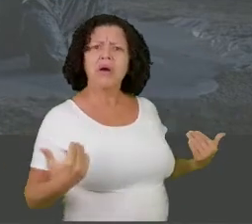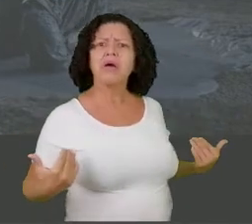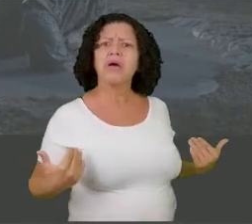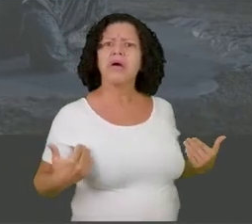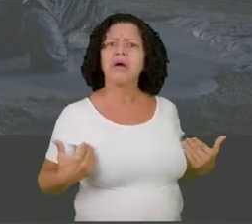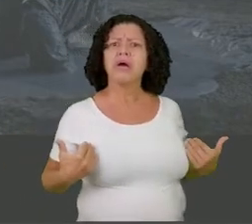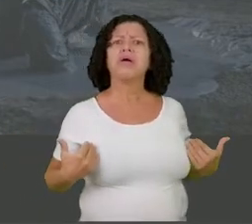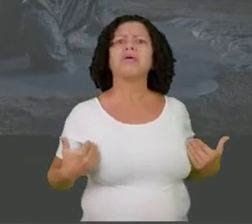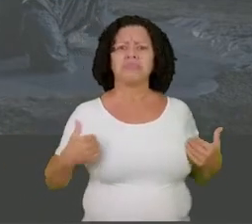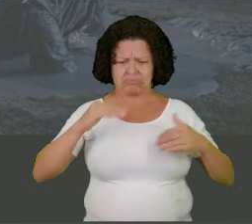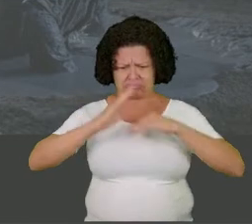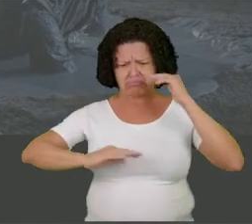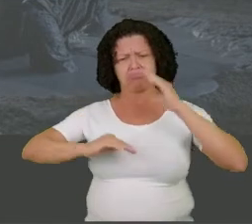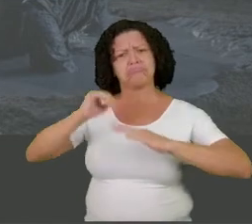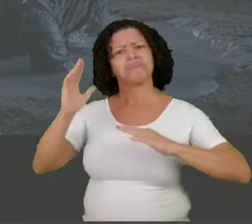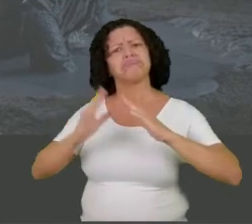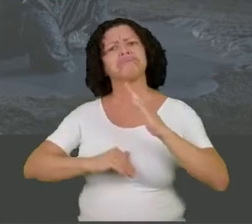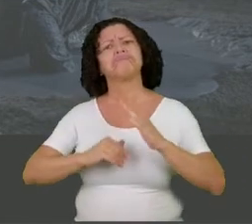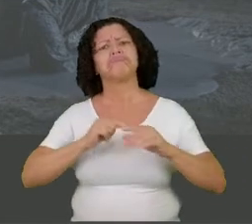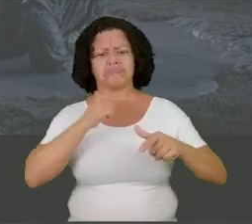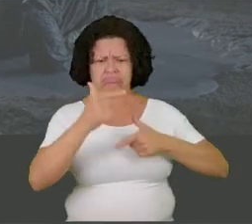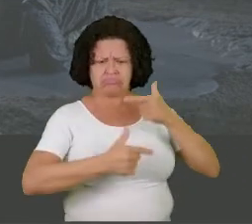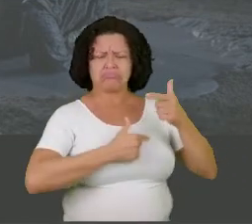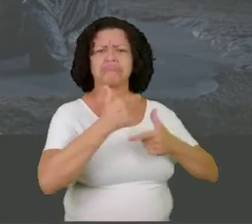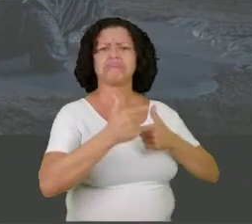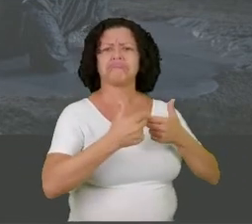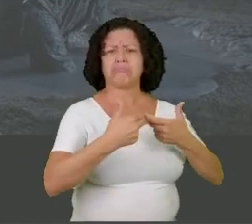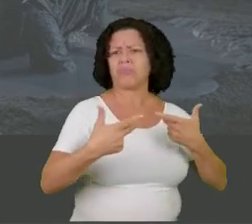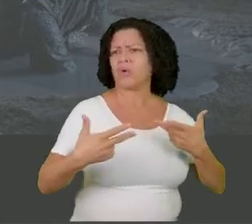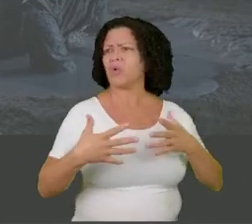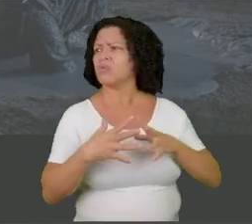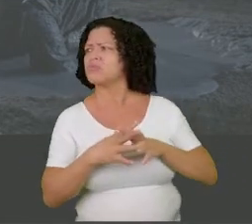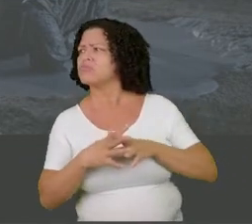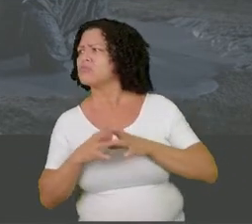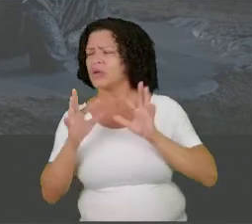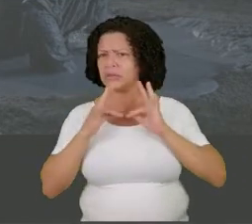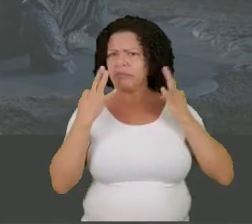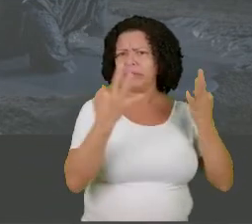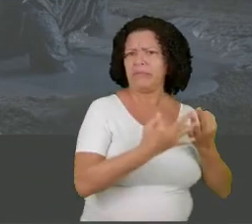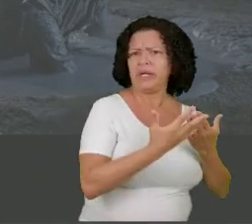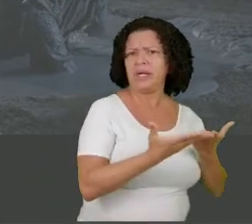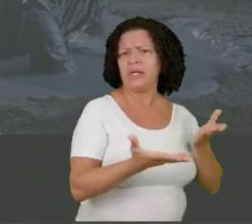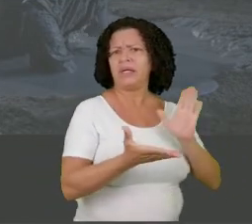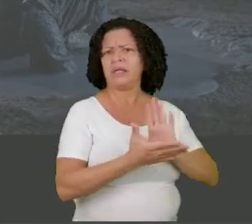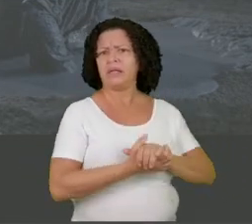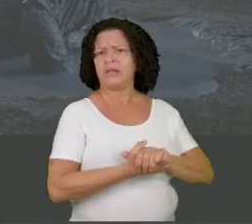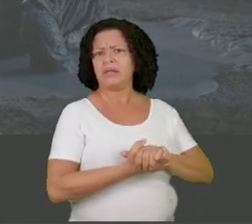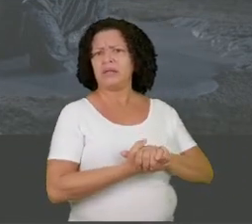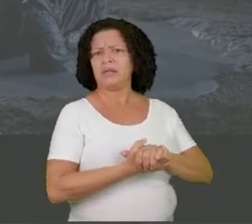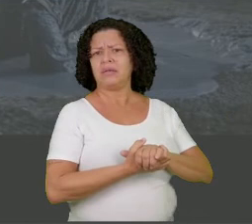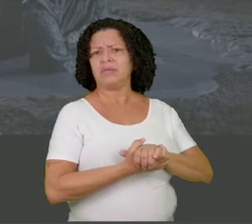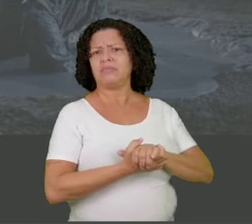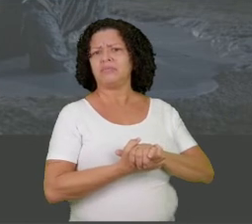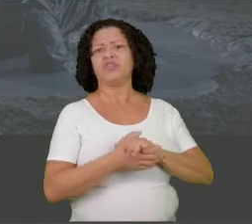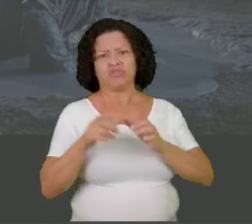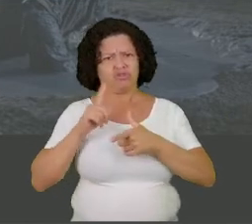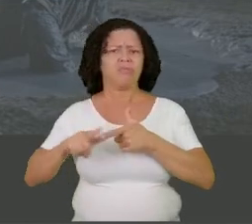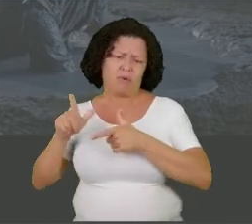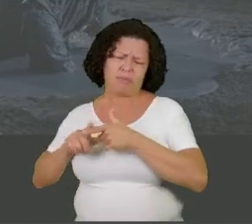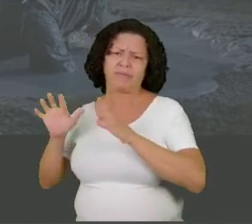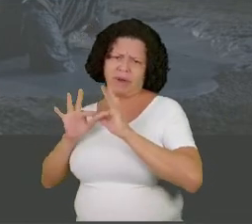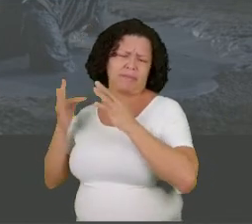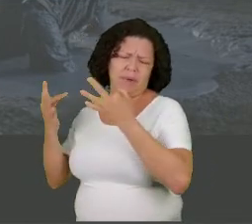vida mediana como nós. Se formou numa profissão, ou trabalhou com alguma coisa, tinha uma